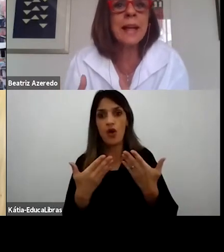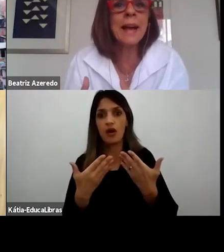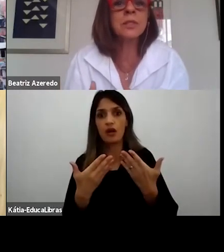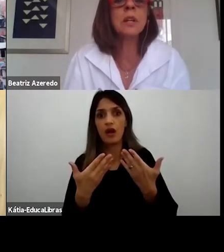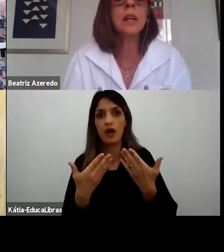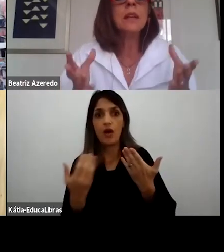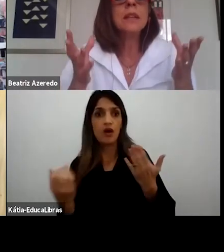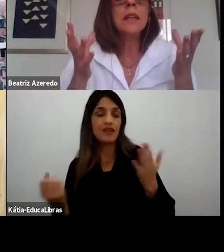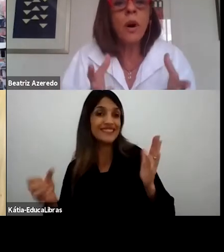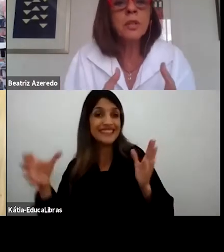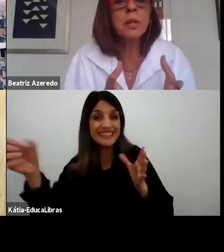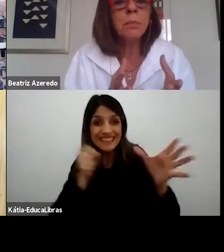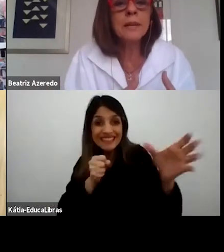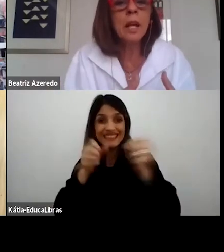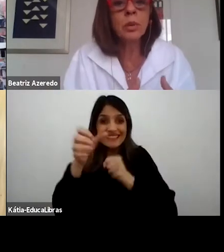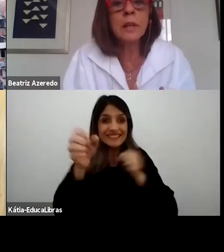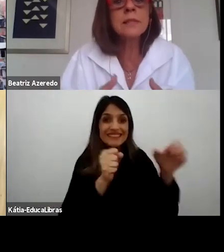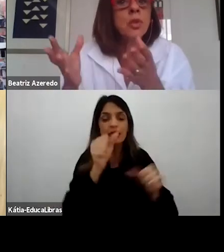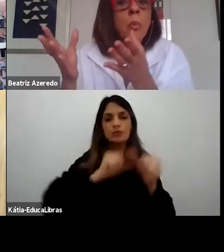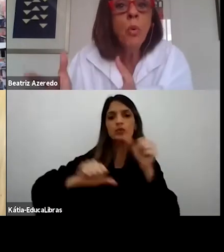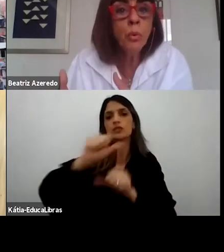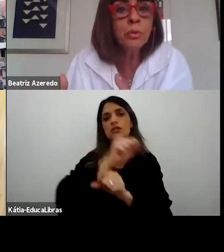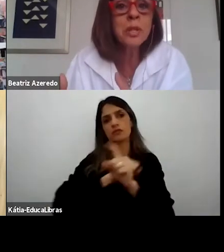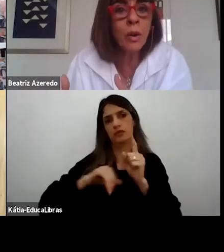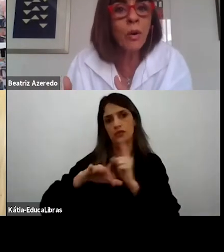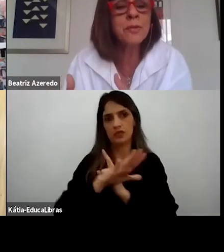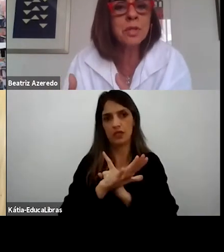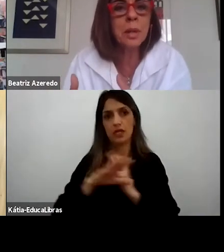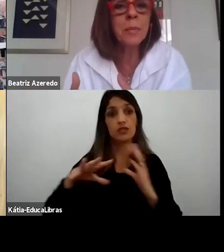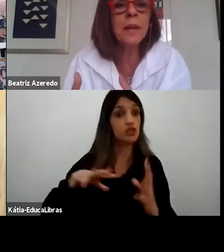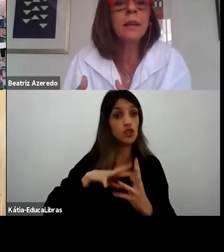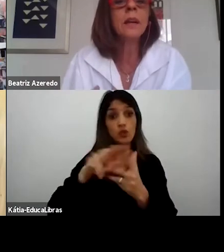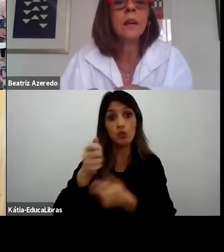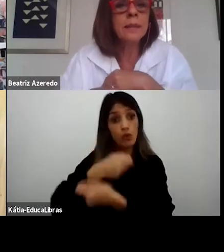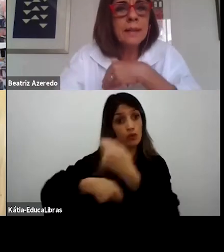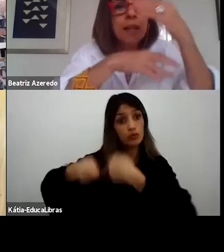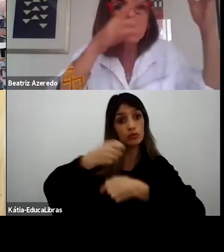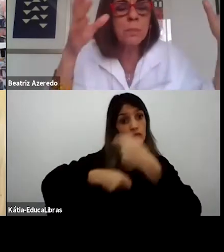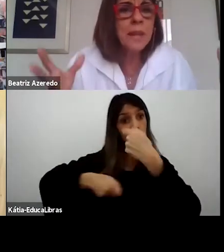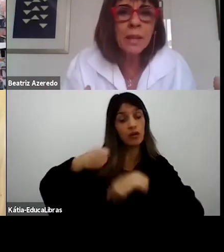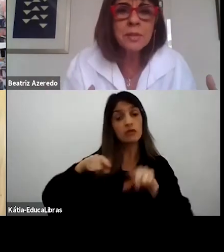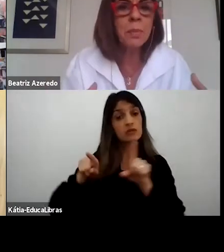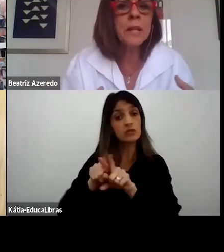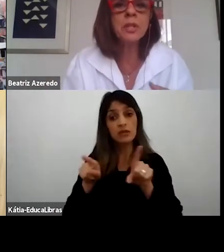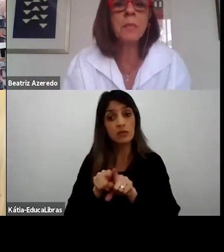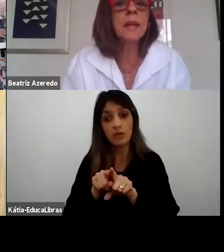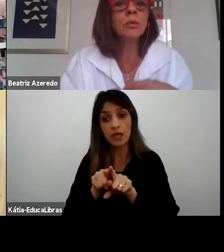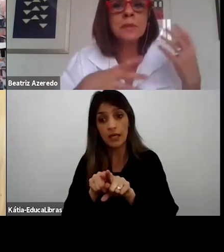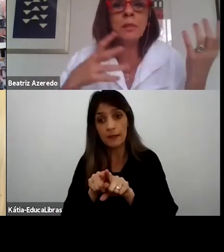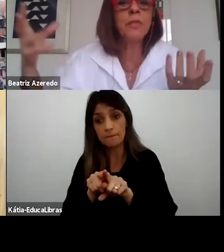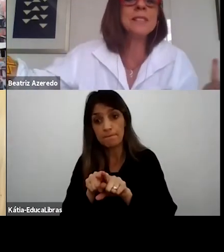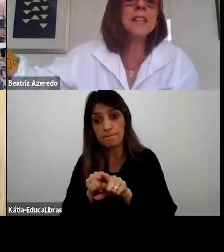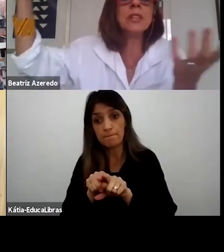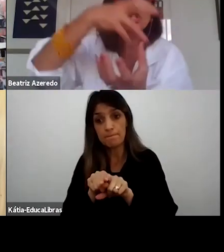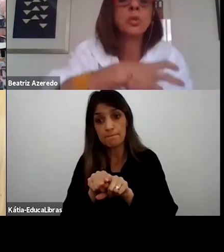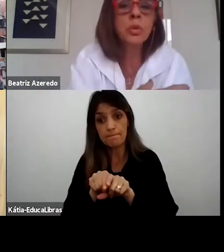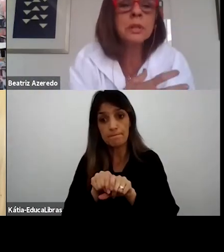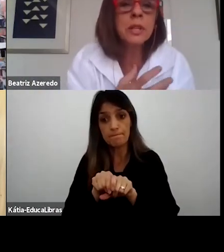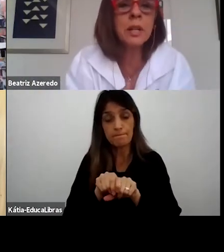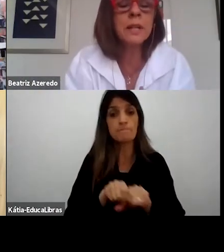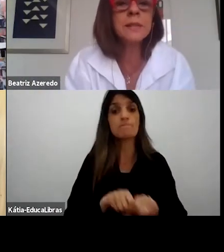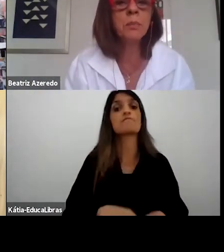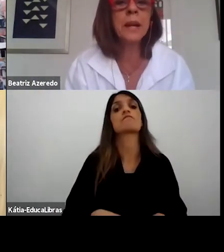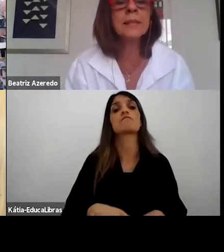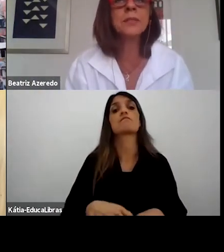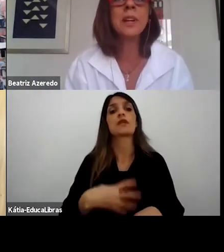na sociedade, e é hora de empreender mudanças no mundo dos negócios também, né? Seja pequenos empreendimentos, enfim, seja a